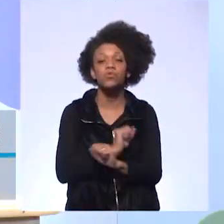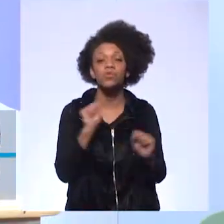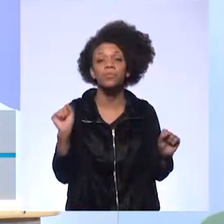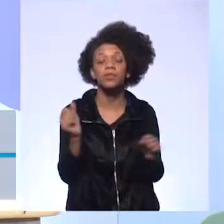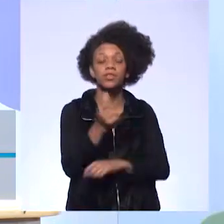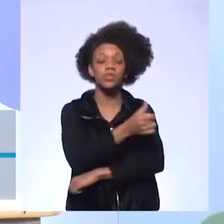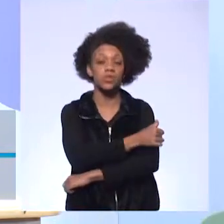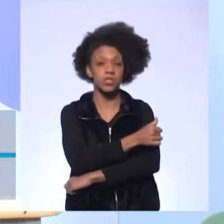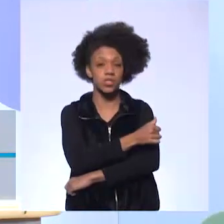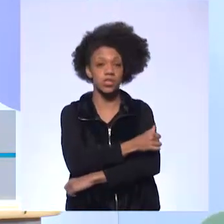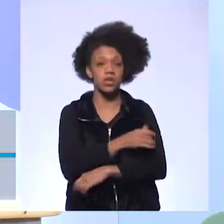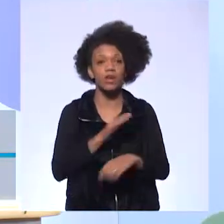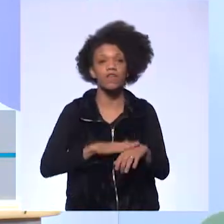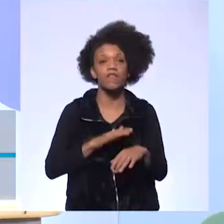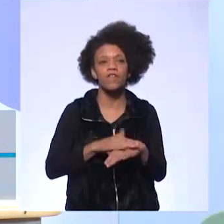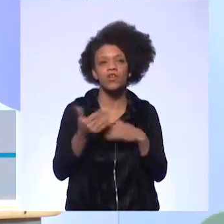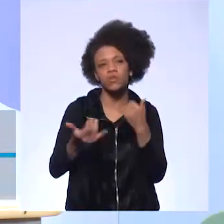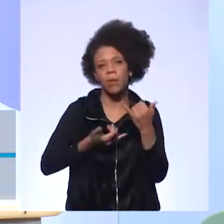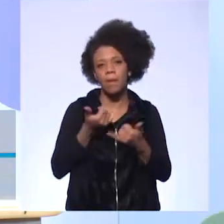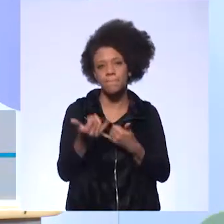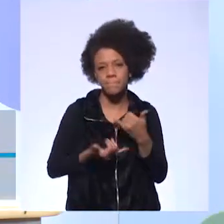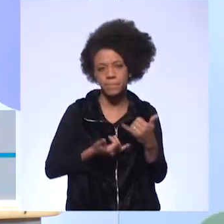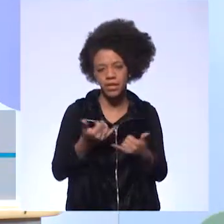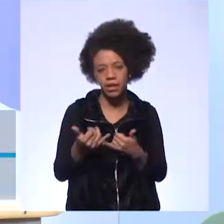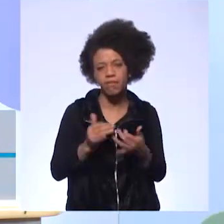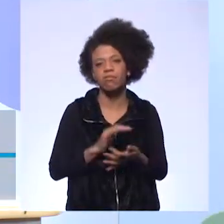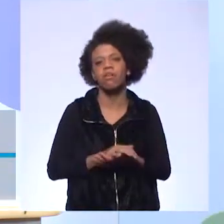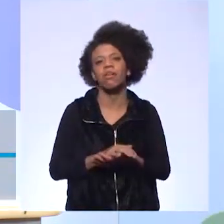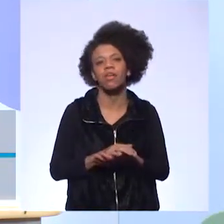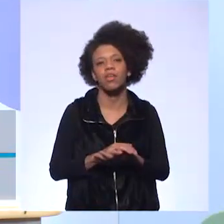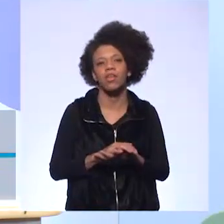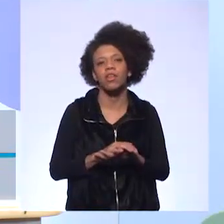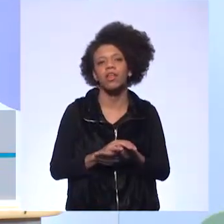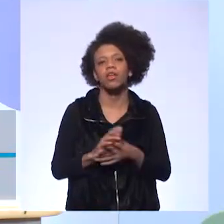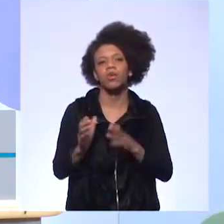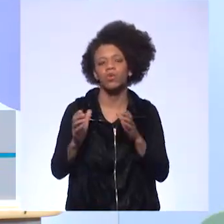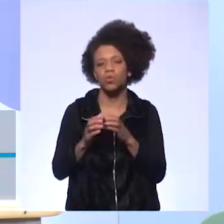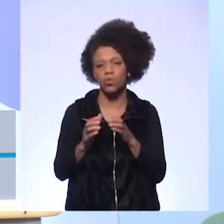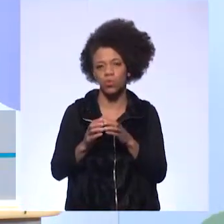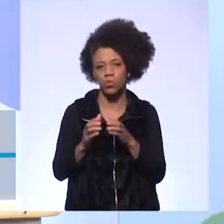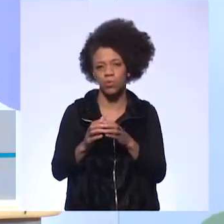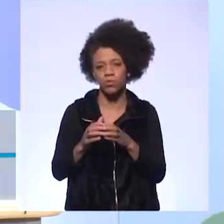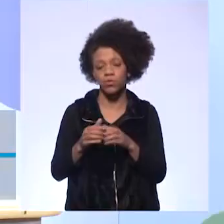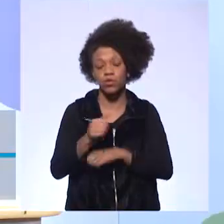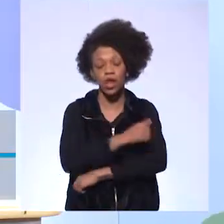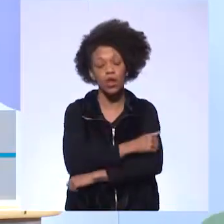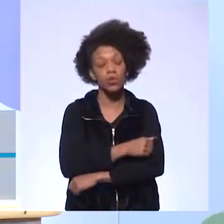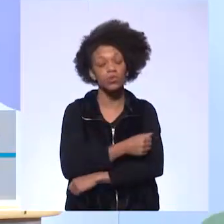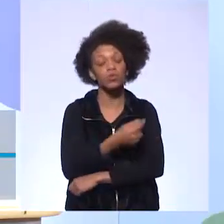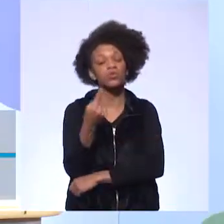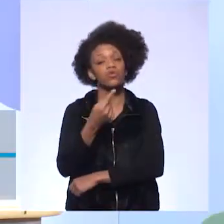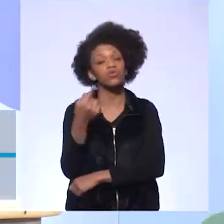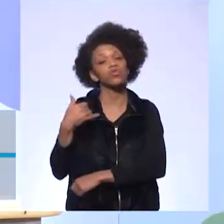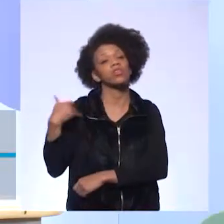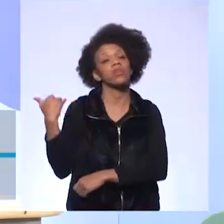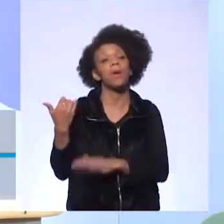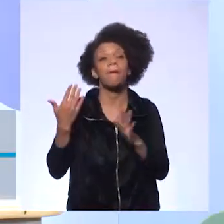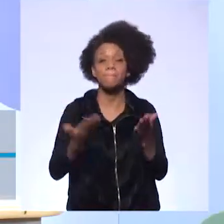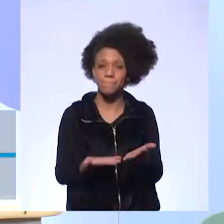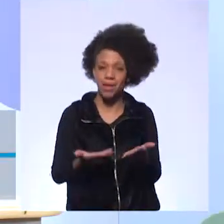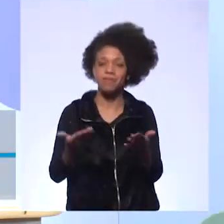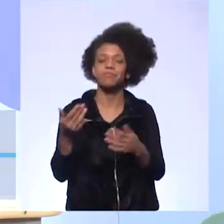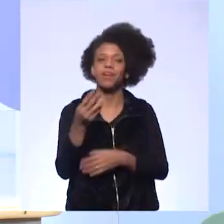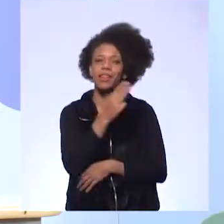do sexto ano, fizemos um joguinho didático com a garotada de 11 anos, muito legal. Mas aqui é o